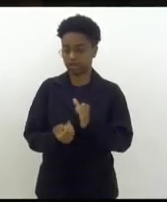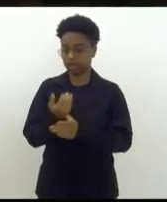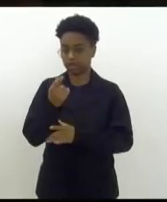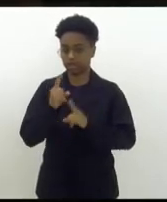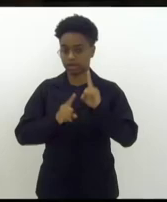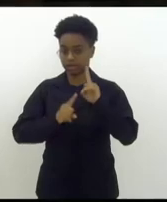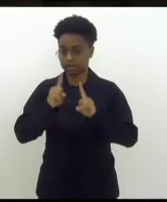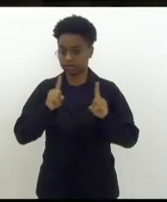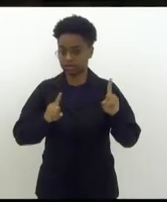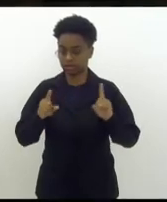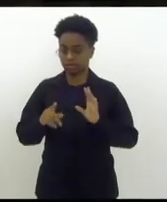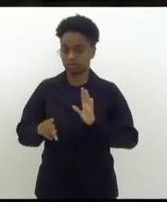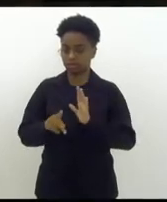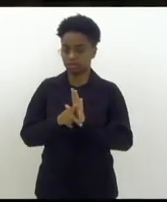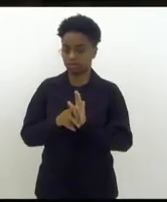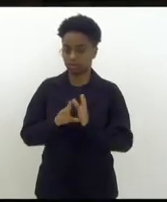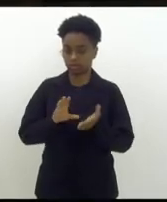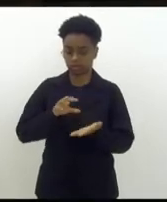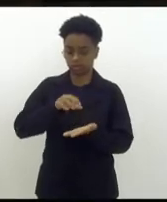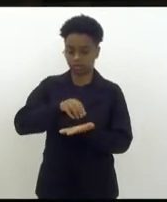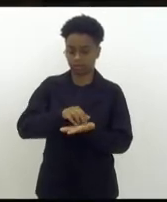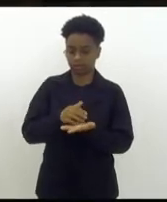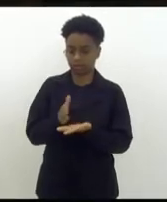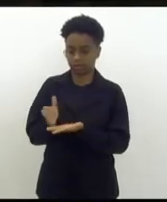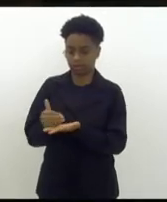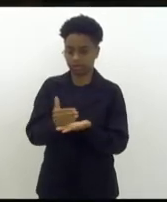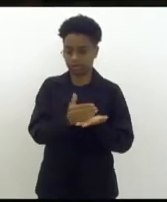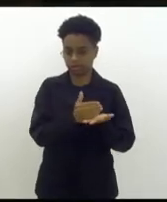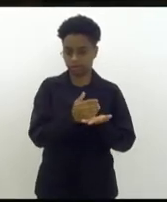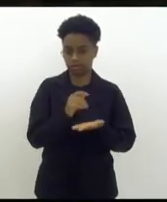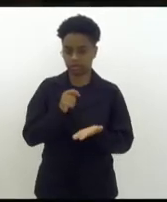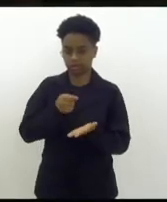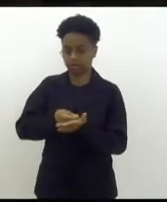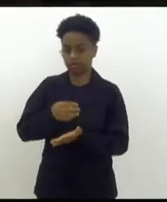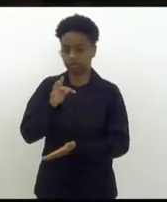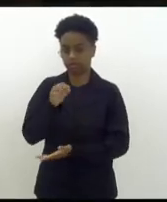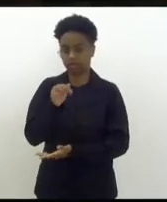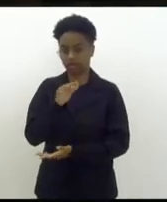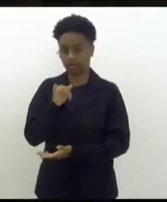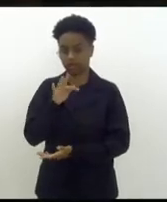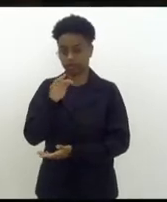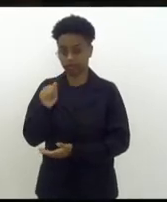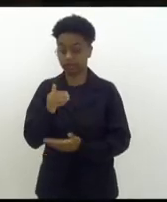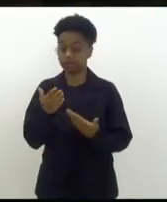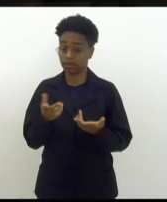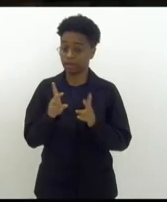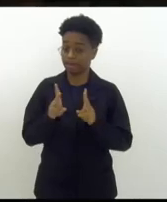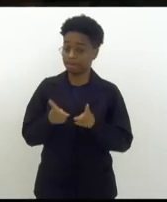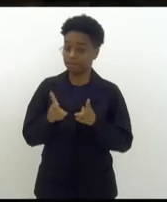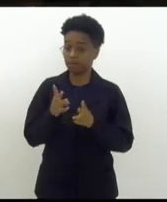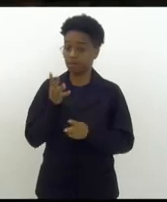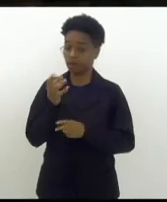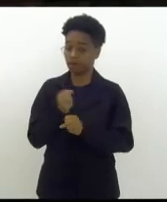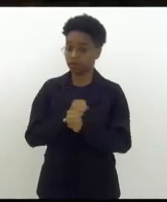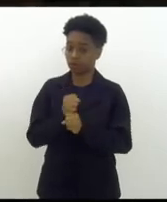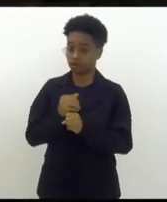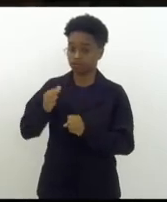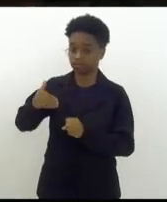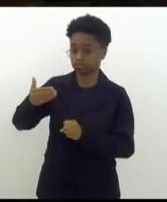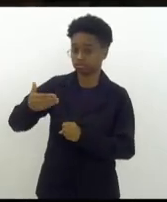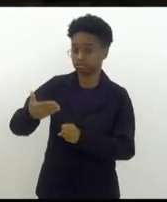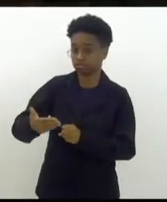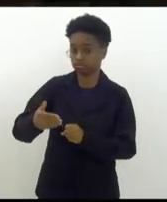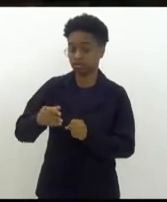da câmara de compensação tarifária os mesmos quatro anos se passaram